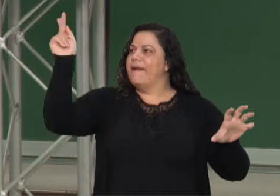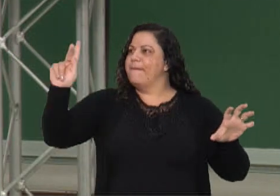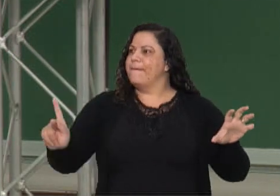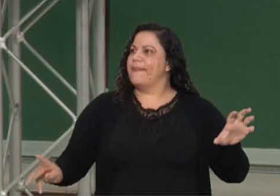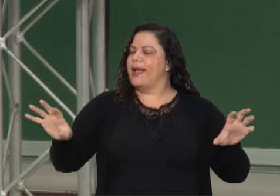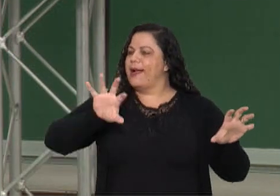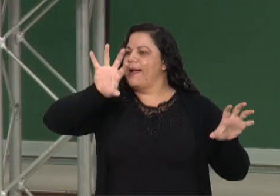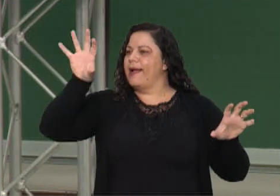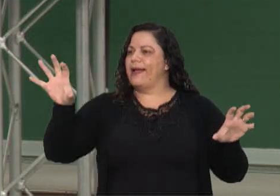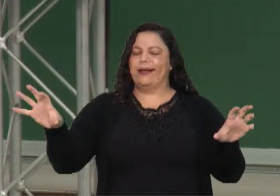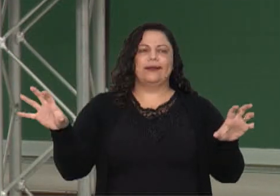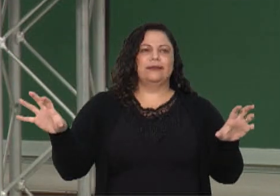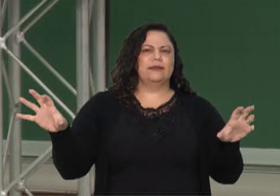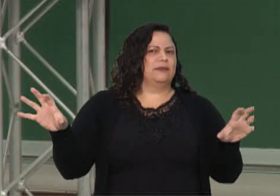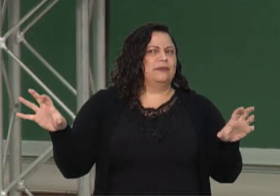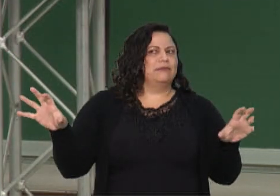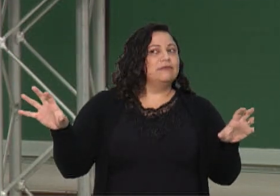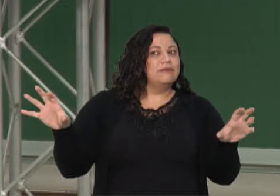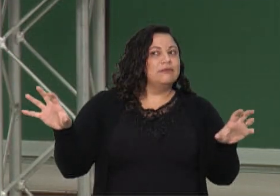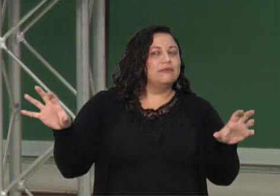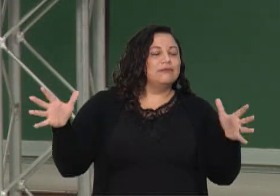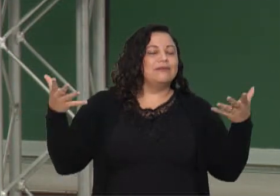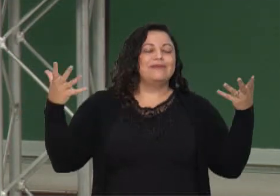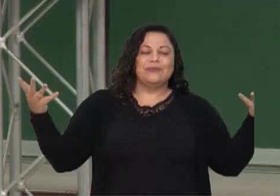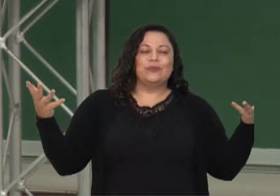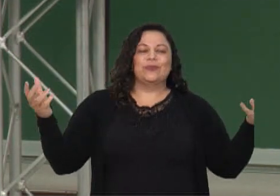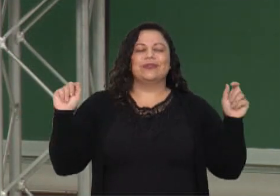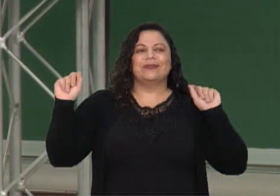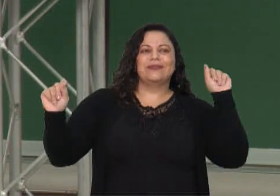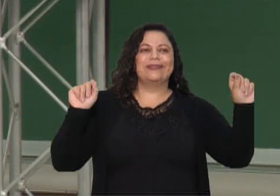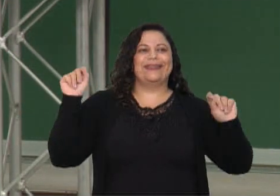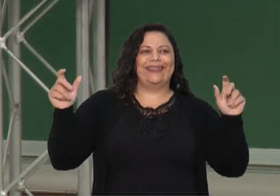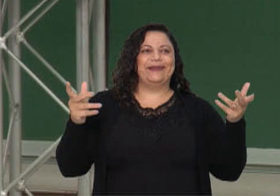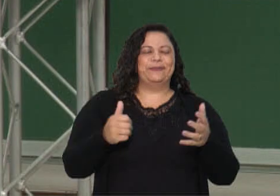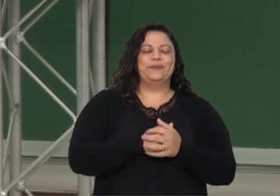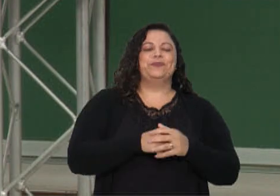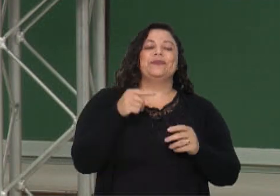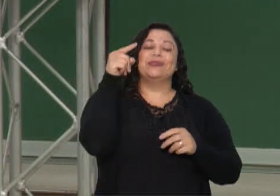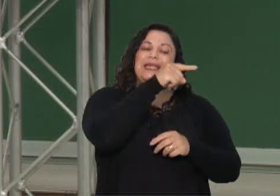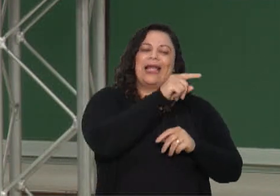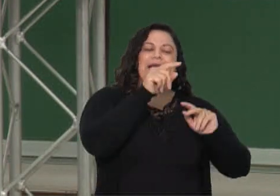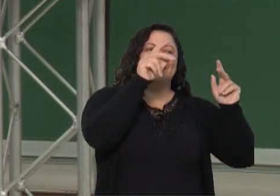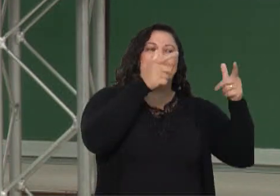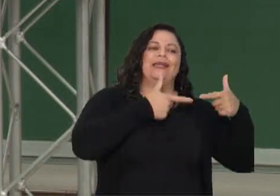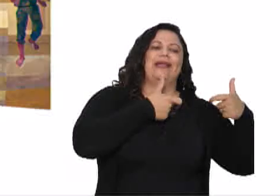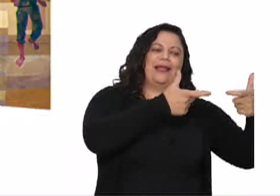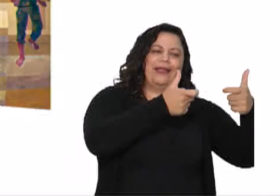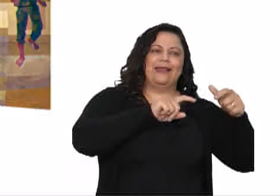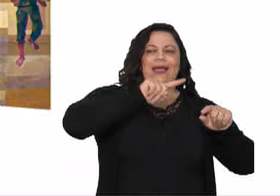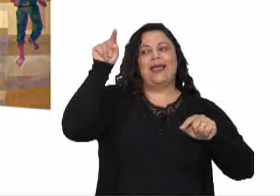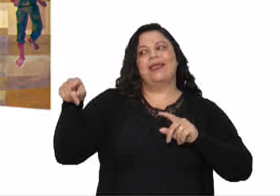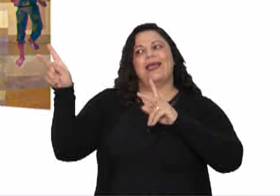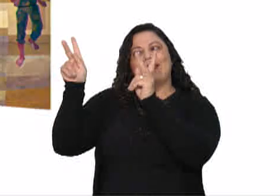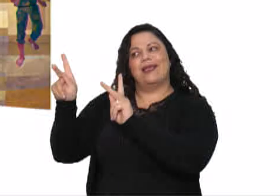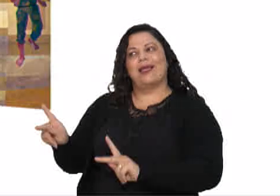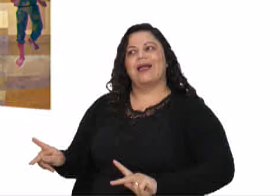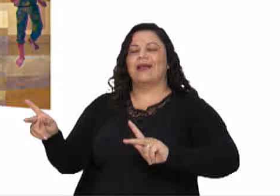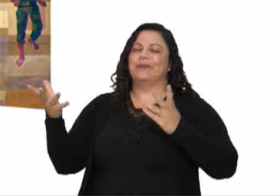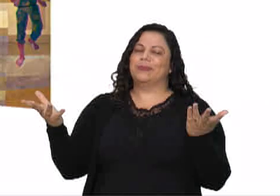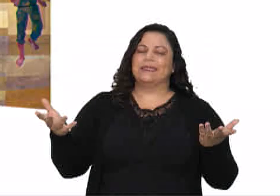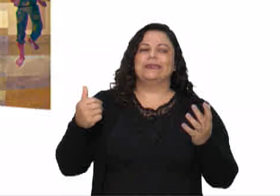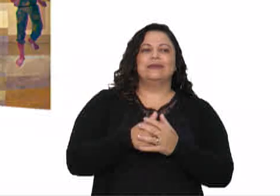está escrito guerra, a obra deste lado representa a guerra. E do outro, a paz. Foi feita